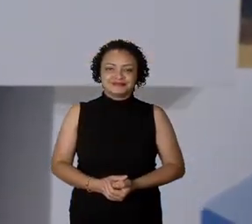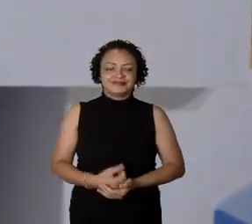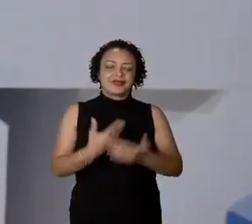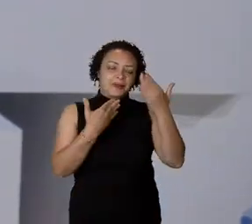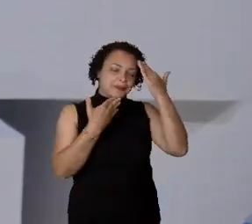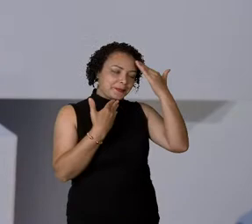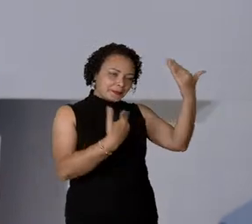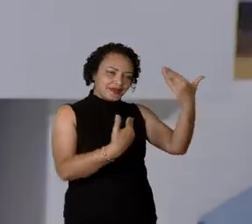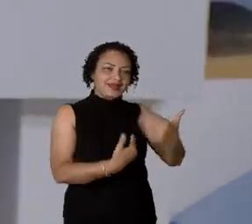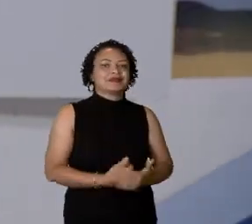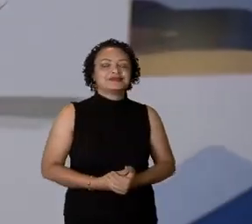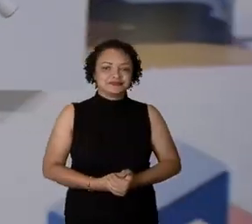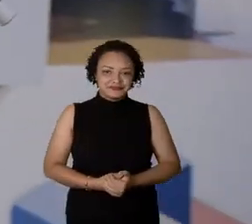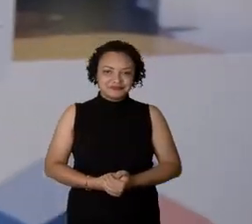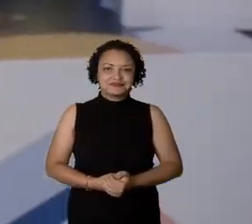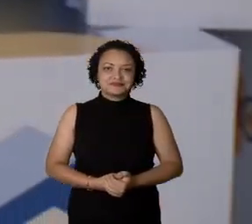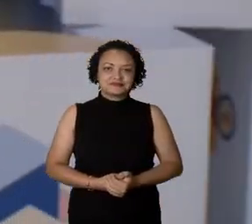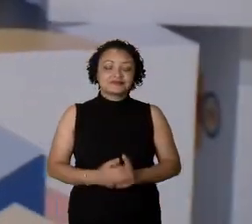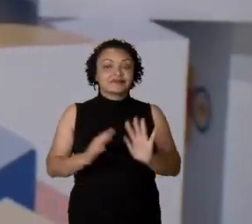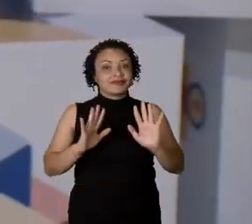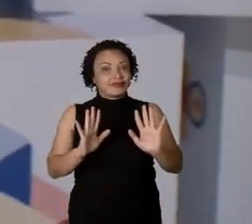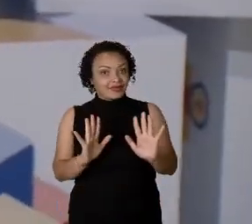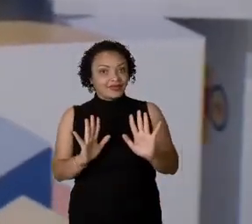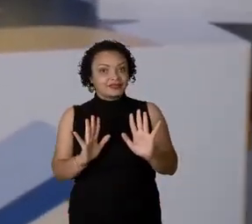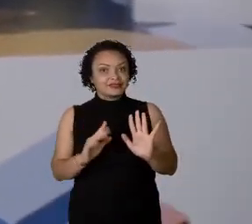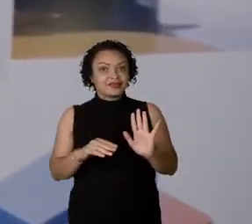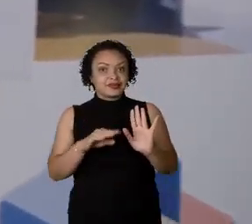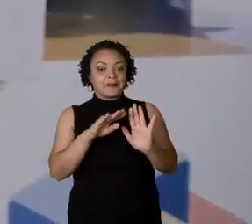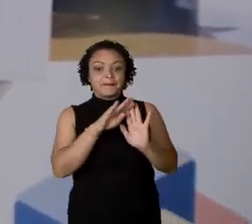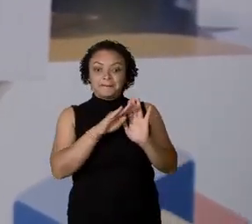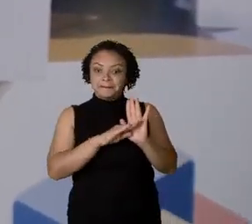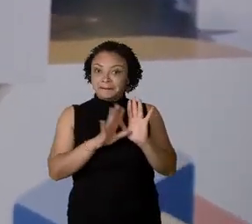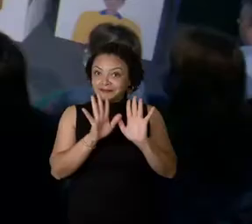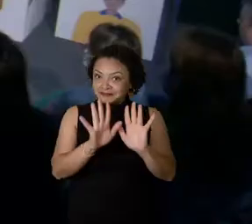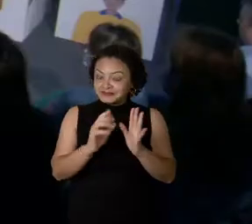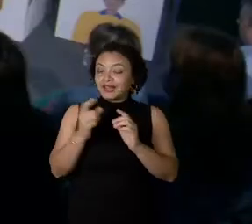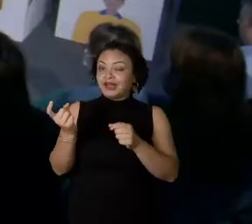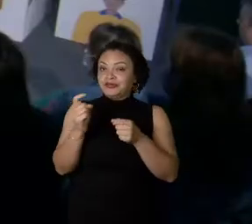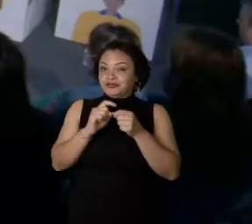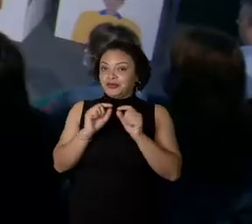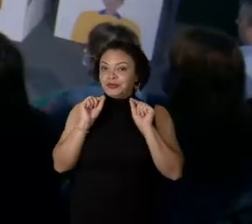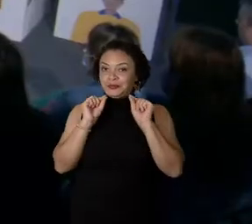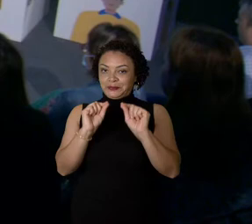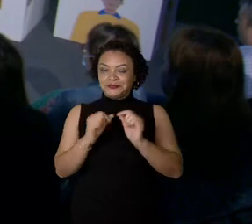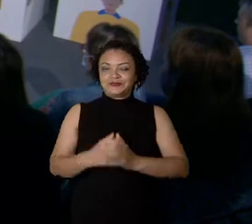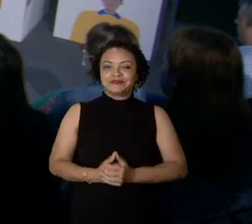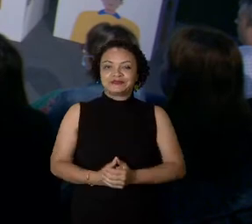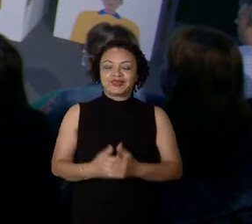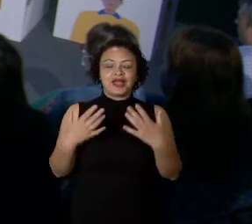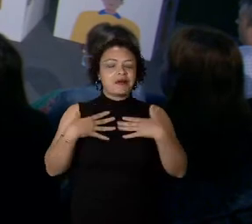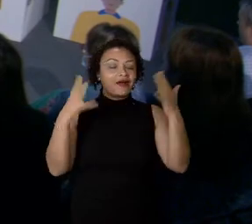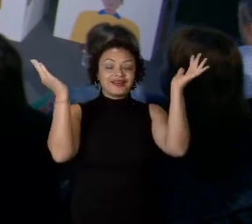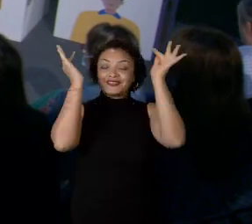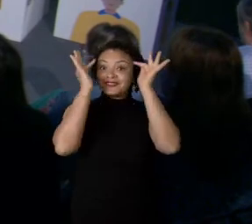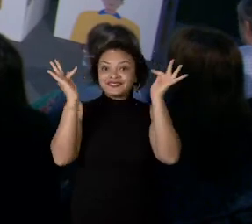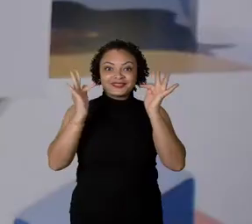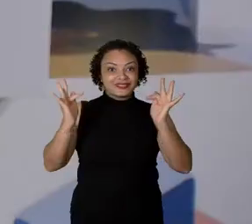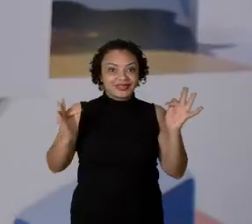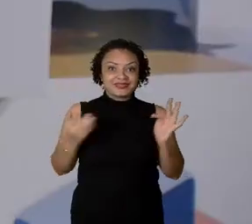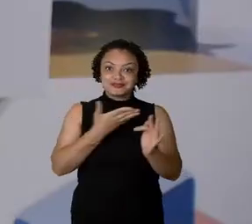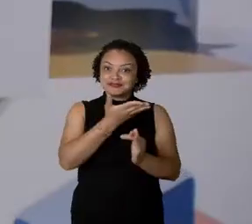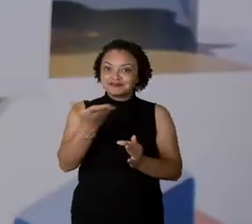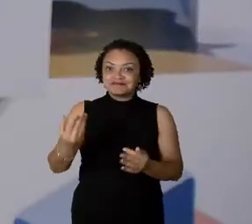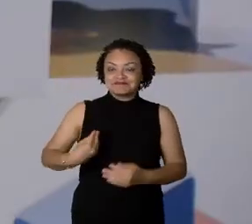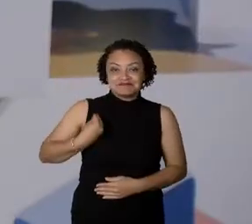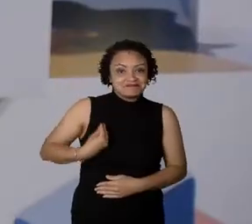Obrigada, Gui. Gente, eu vou escapar um pouquinho do meu speech, já volto, tá? Eu tô tão feliz de ter vocês aqui hoje, eu tô